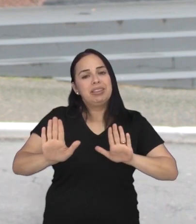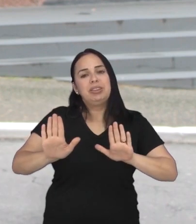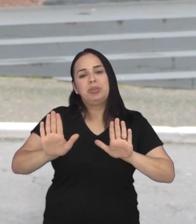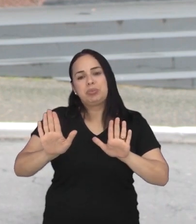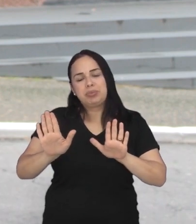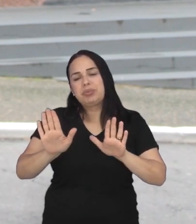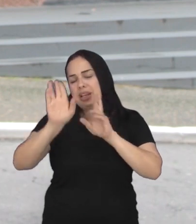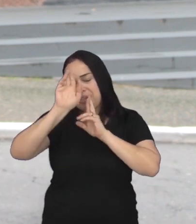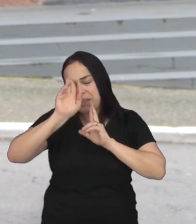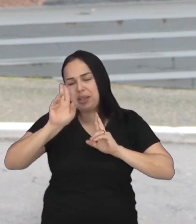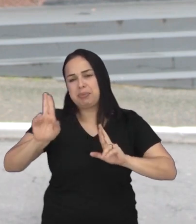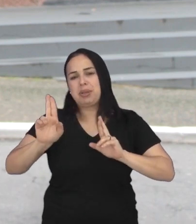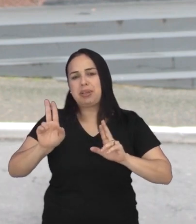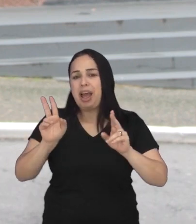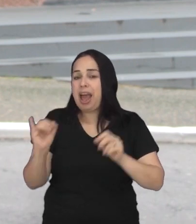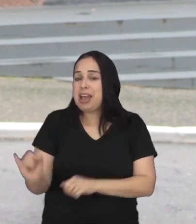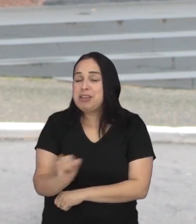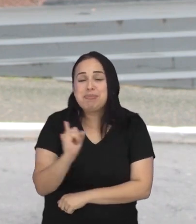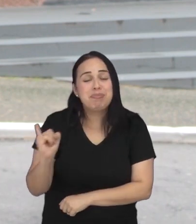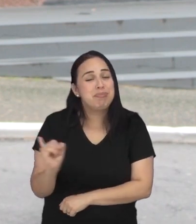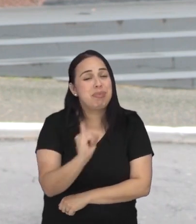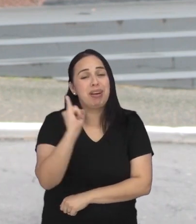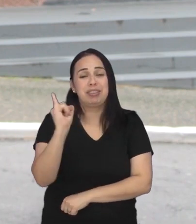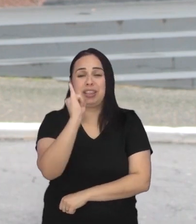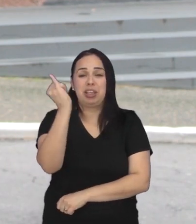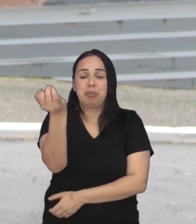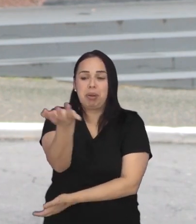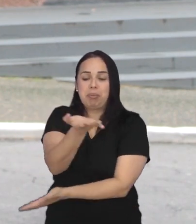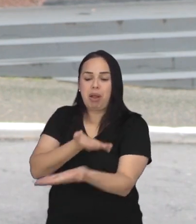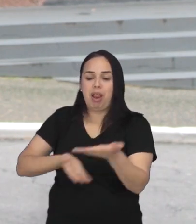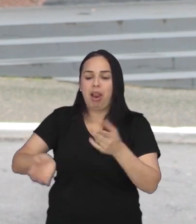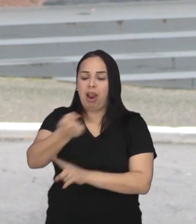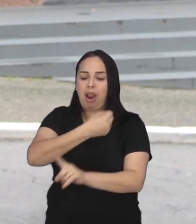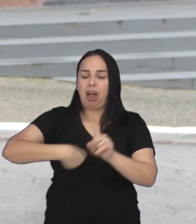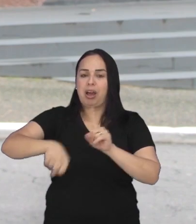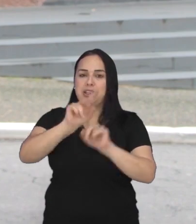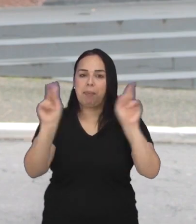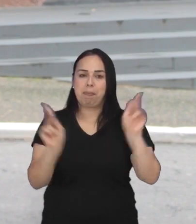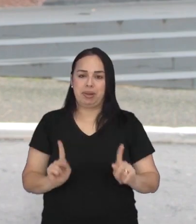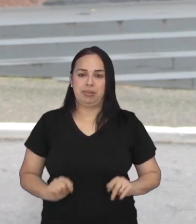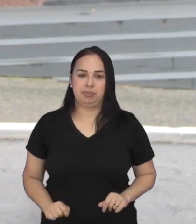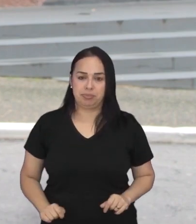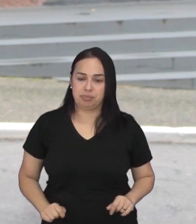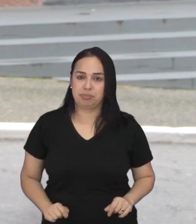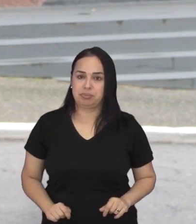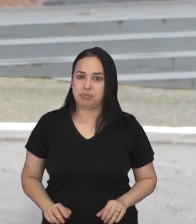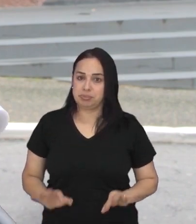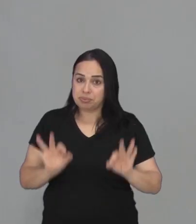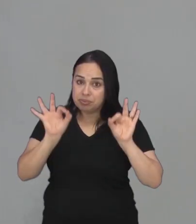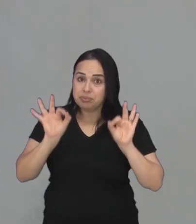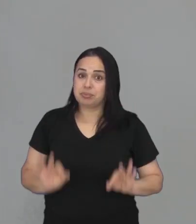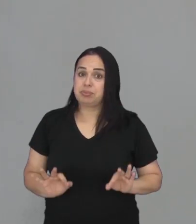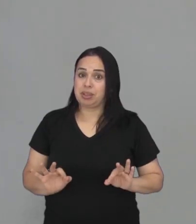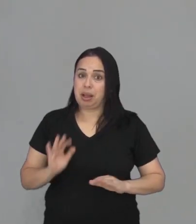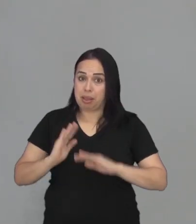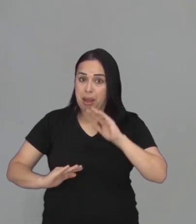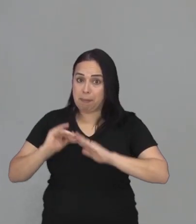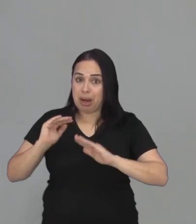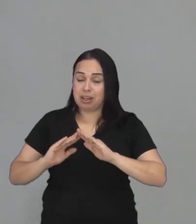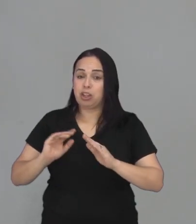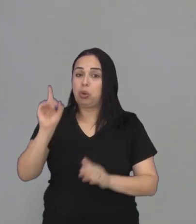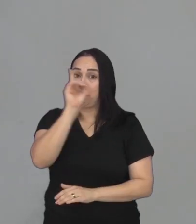pessoa física, né, produz, né, que tem que descartar na sua residência. Eu vou a exemplo de um entulho de uma